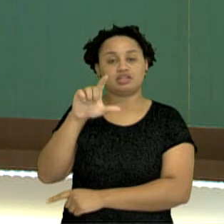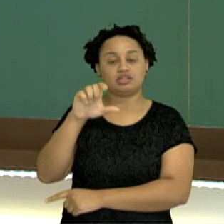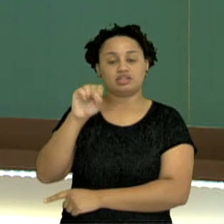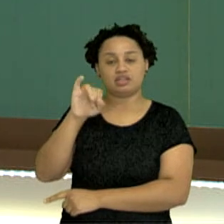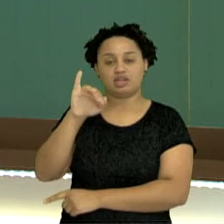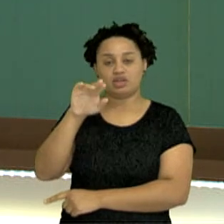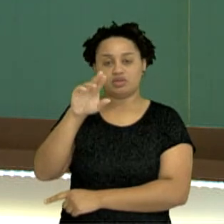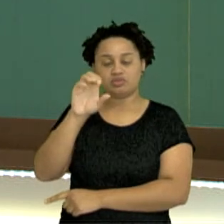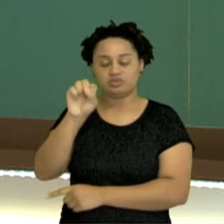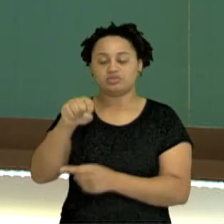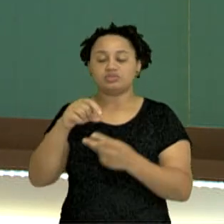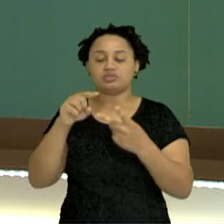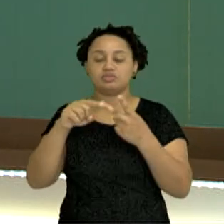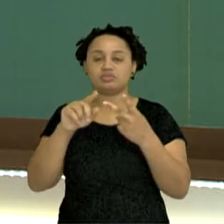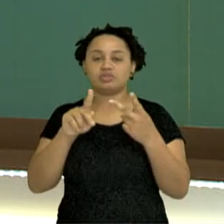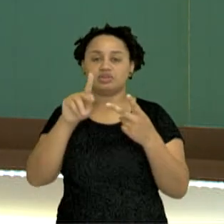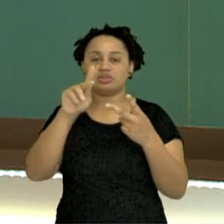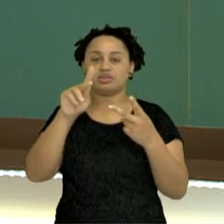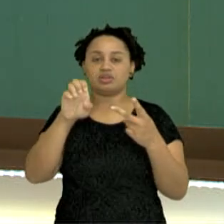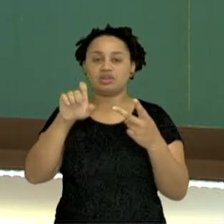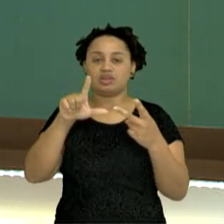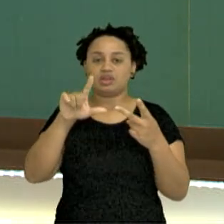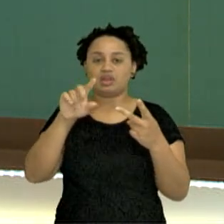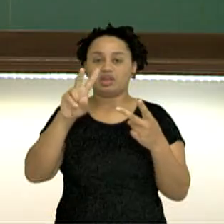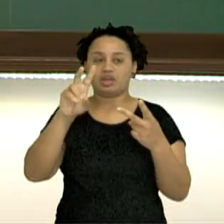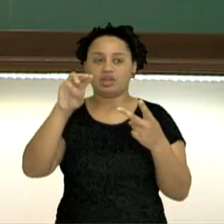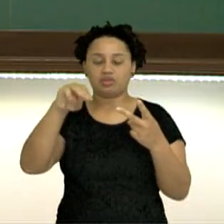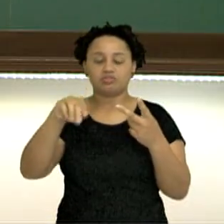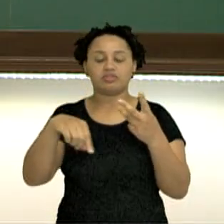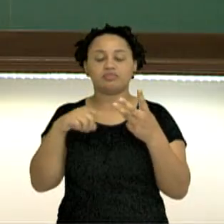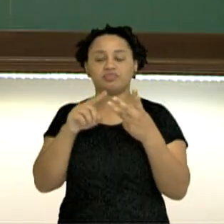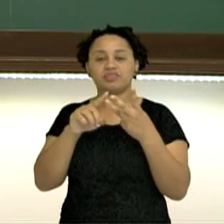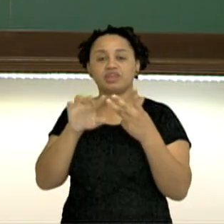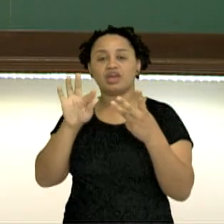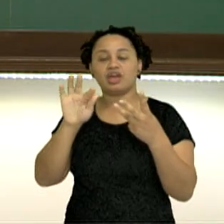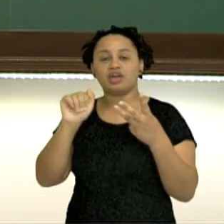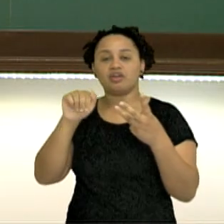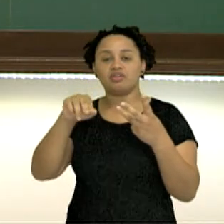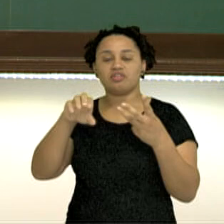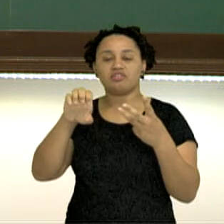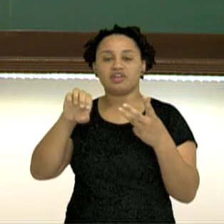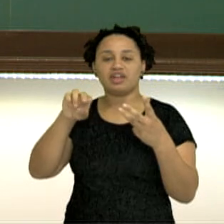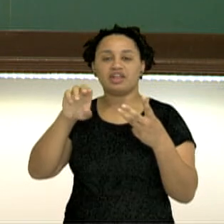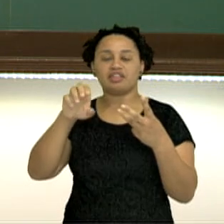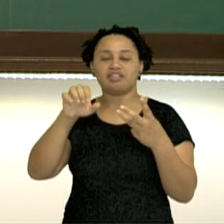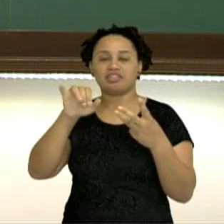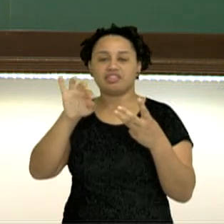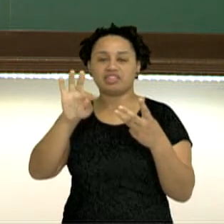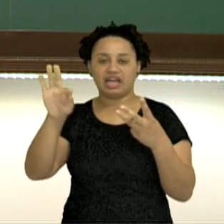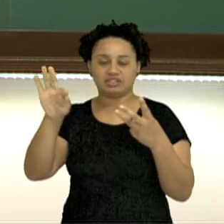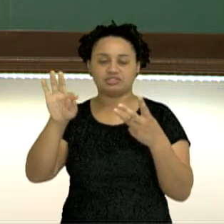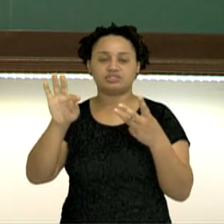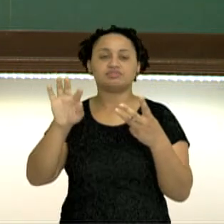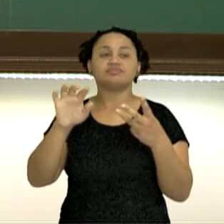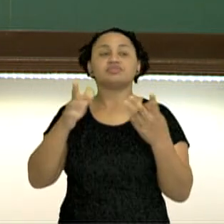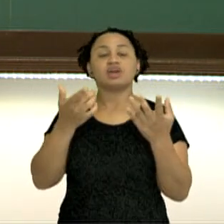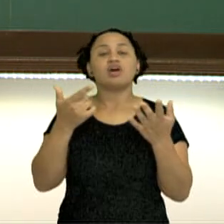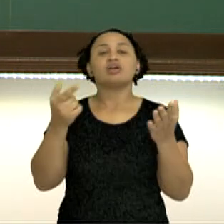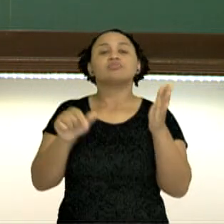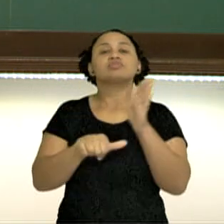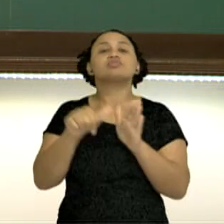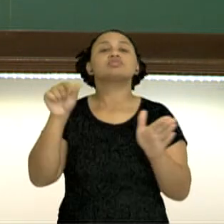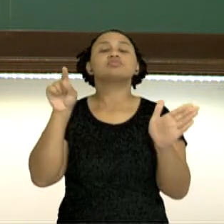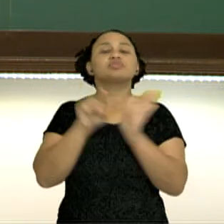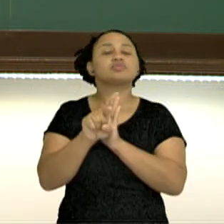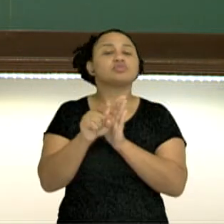a escala Fahrenheit. E agora a gente vai para o nosso primeiro quiz. Vamos ver o que você vai indicar aí como